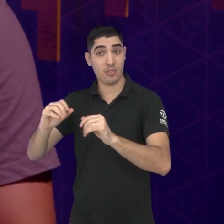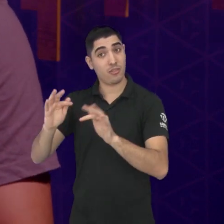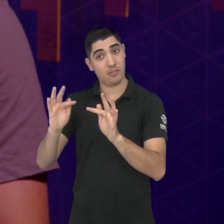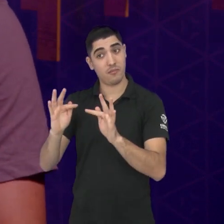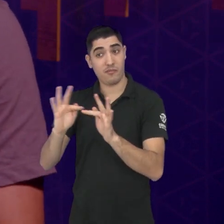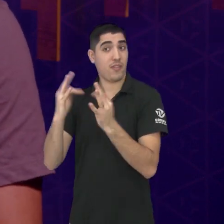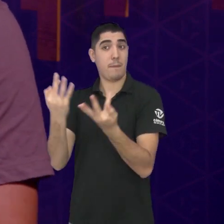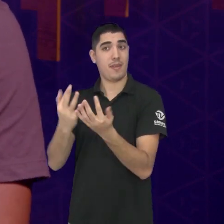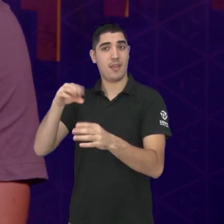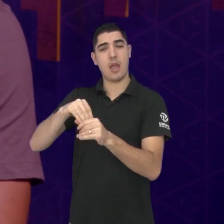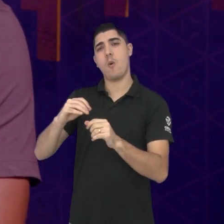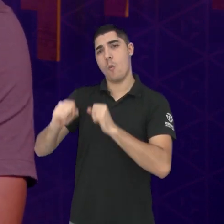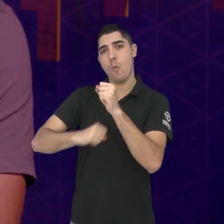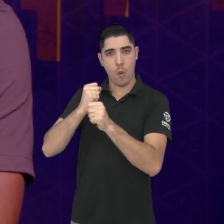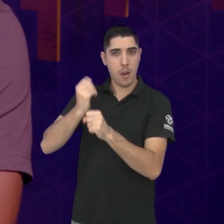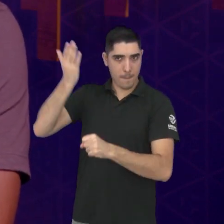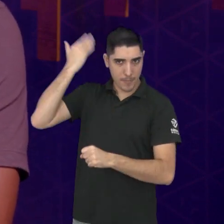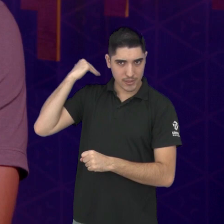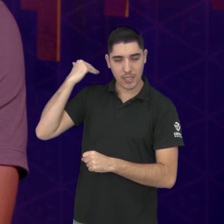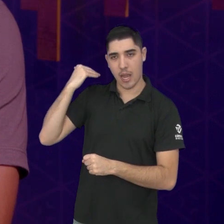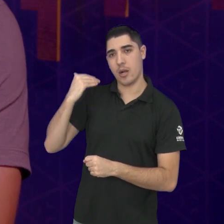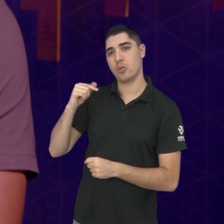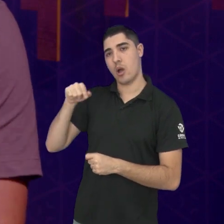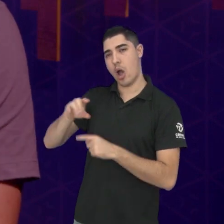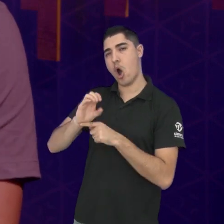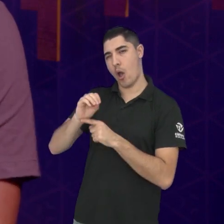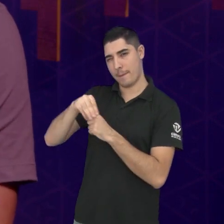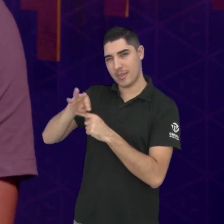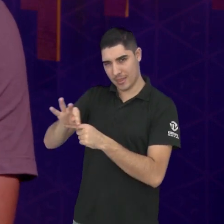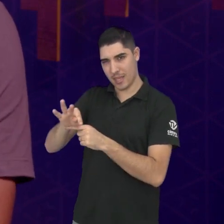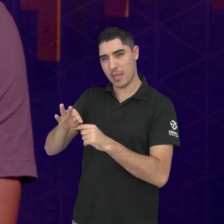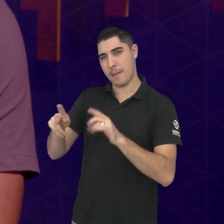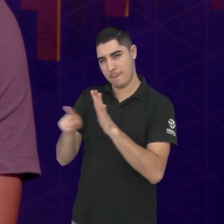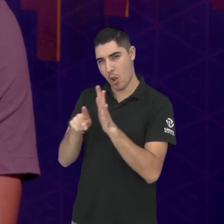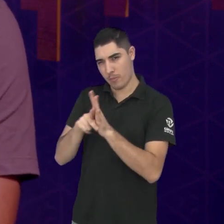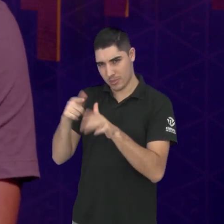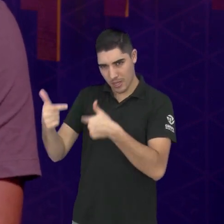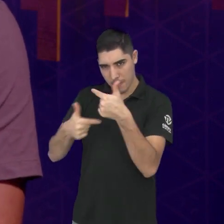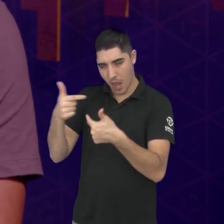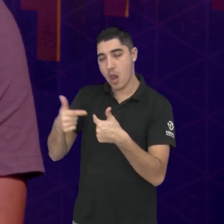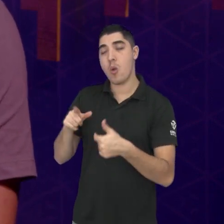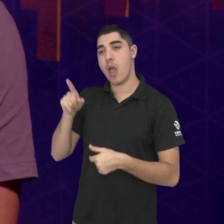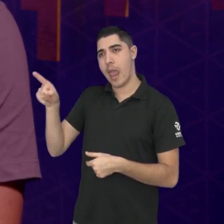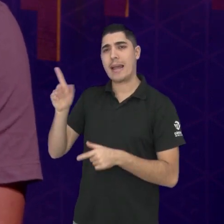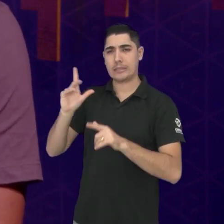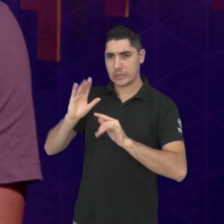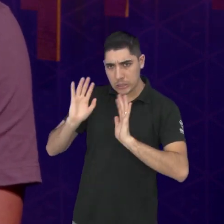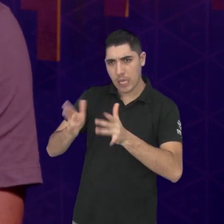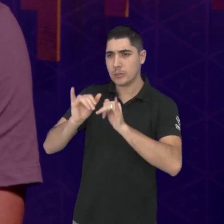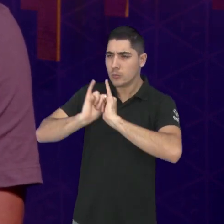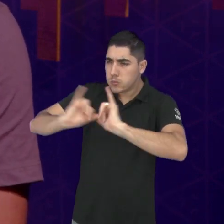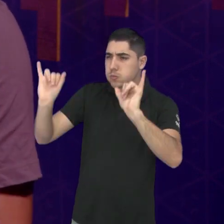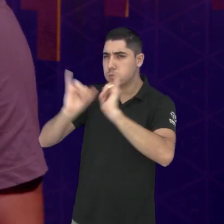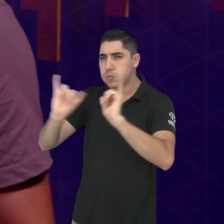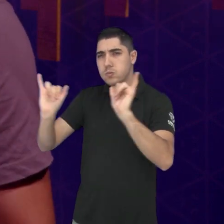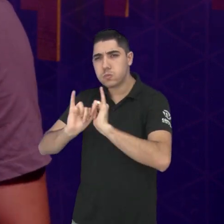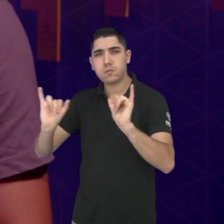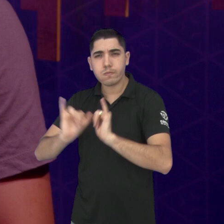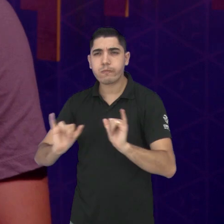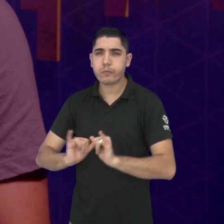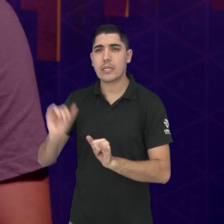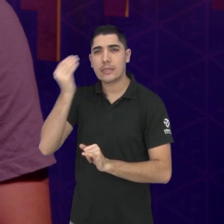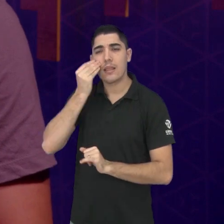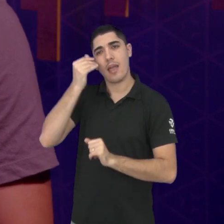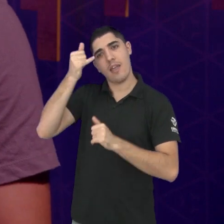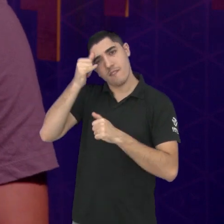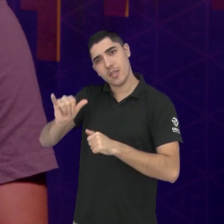passado, em 2022, a Organização Internacional do Trabalho fez uma campanha justamente para combater essa situação. Aqui